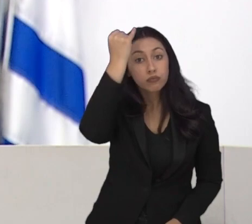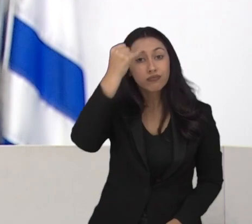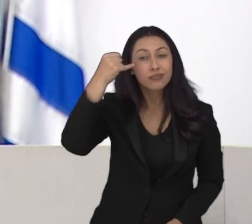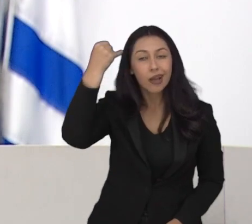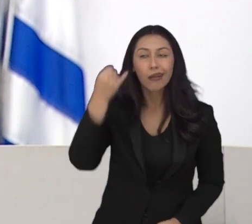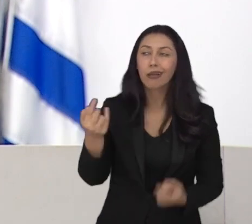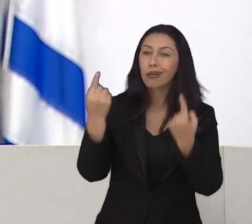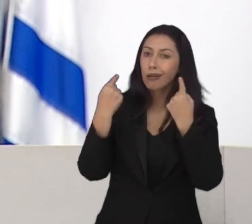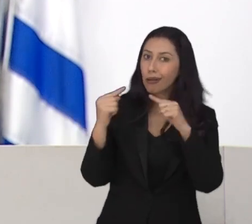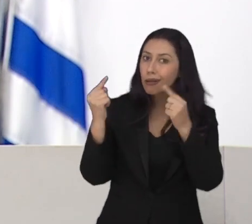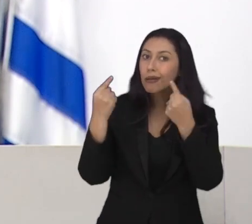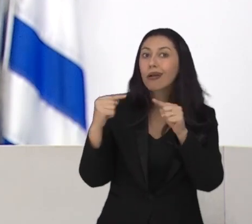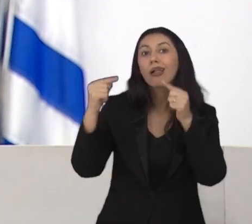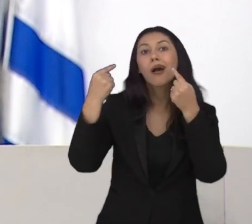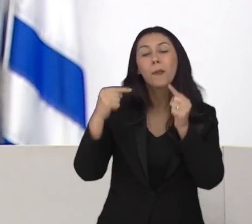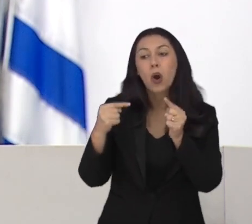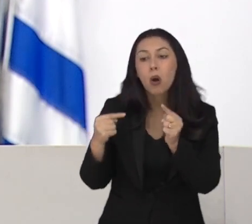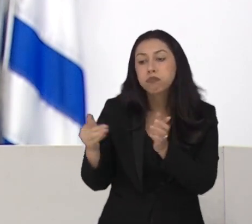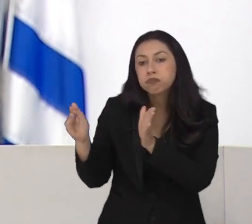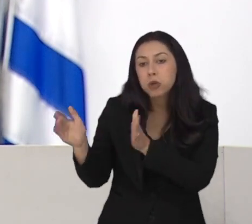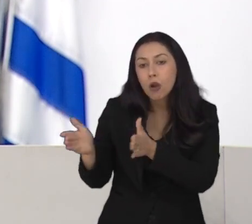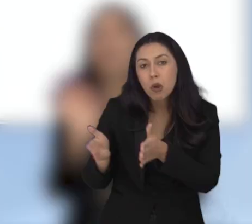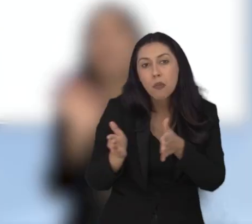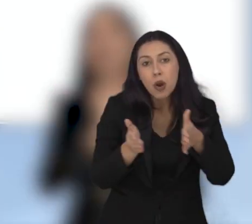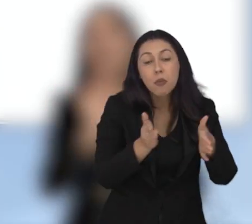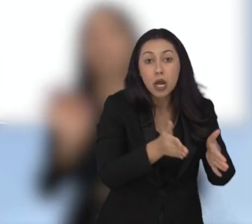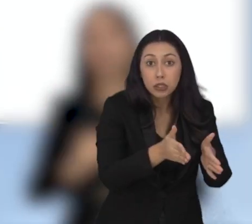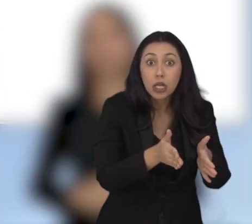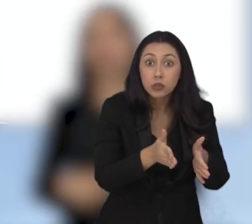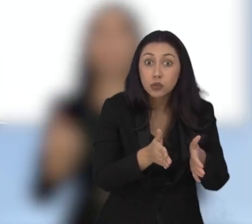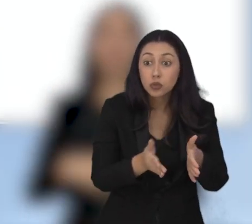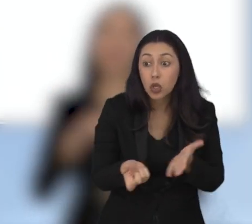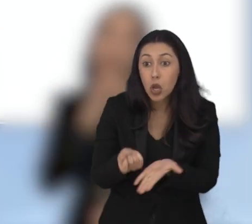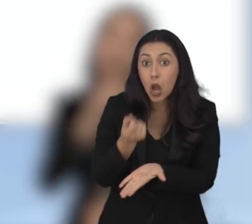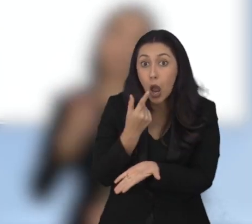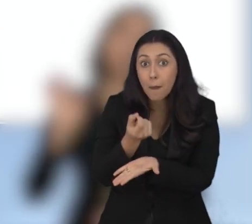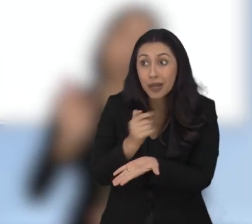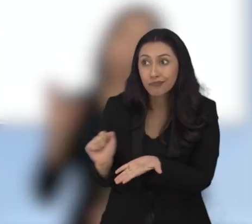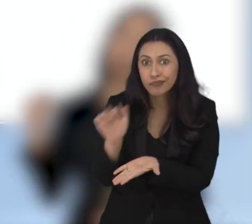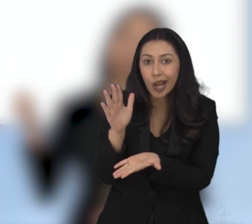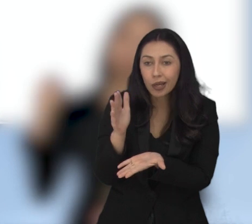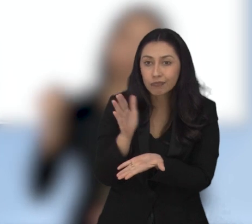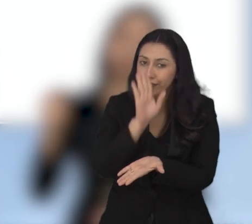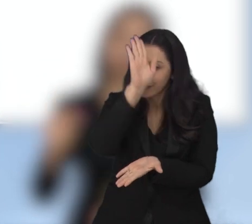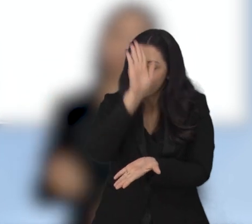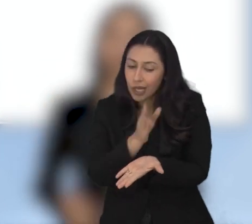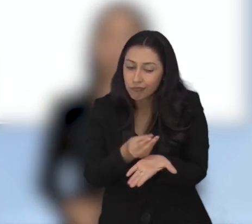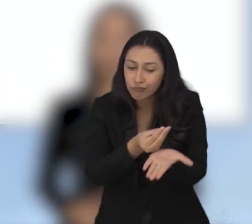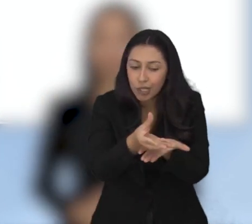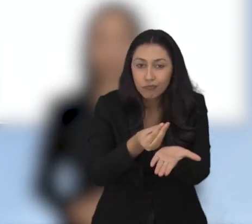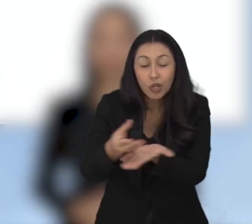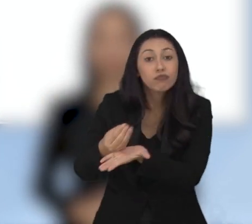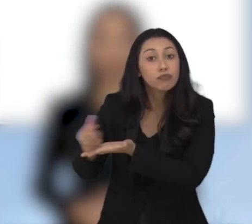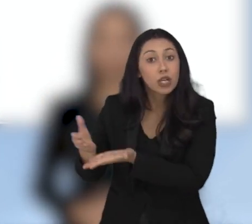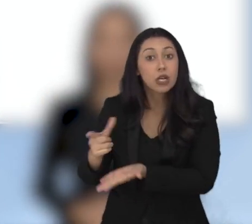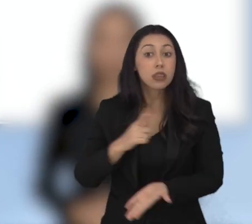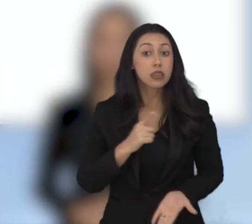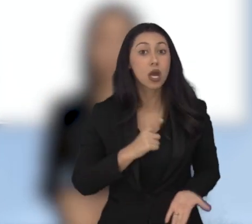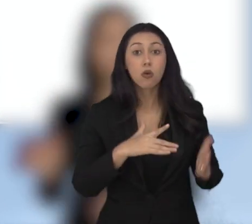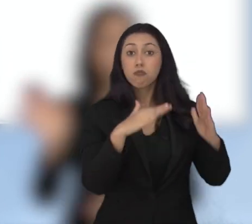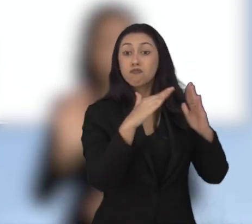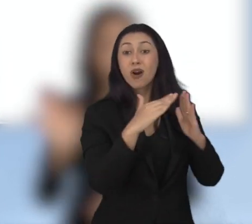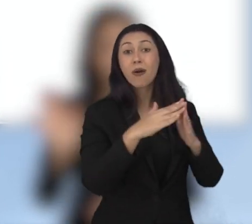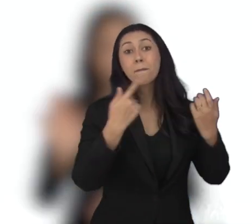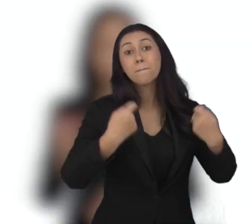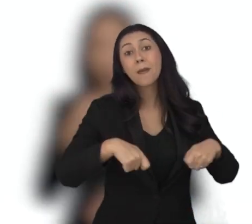Cláudio fez queixas sobre o processo de acesso e entrega de remédios de alto custo no município. Segundo o parlamentar, um morador